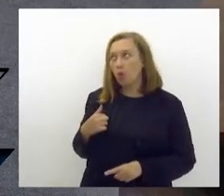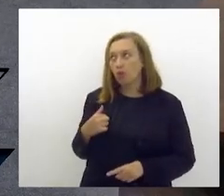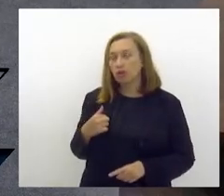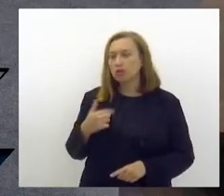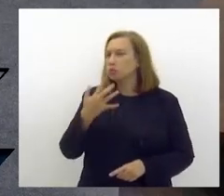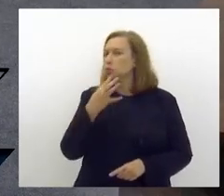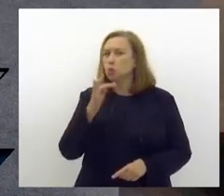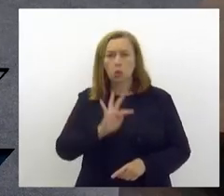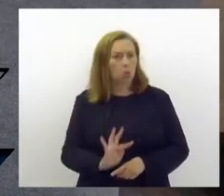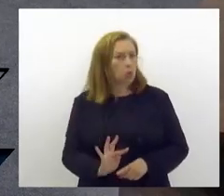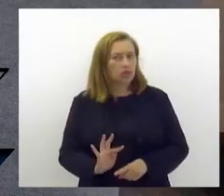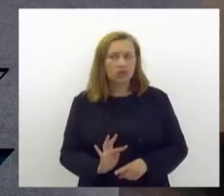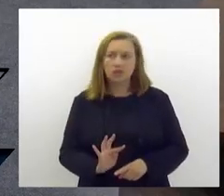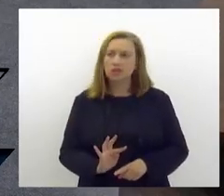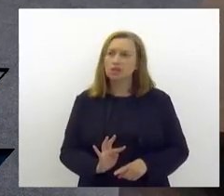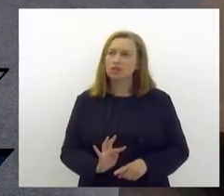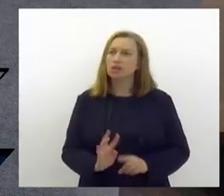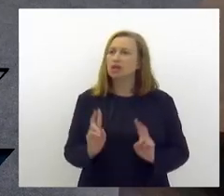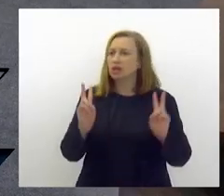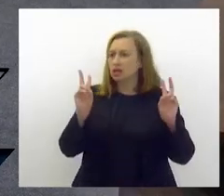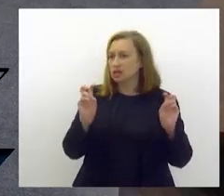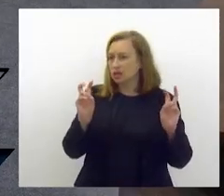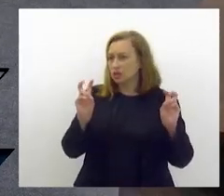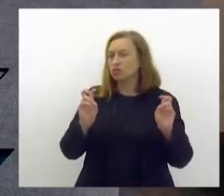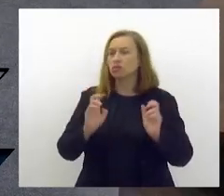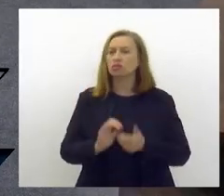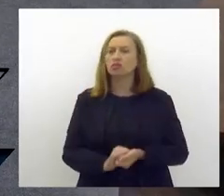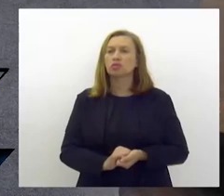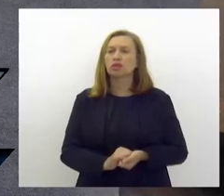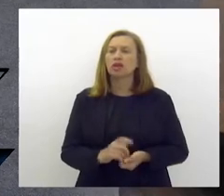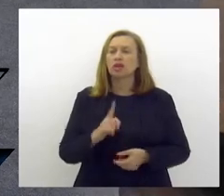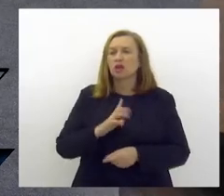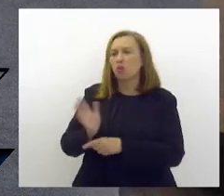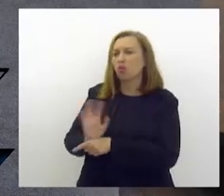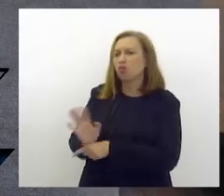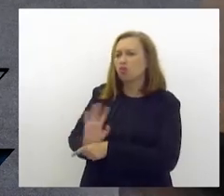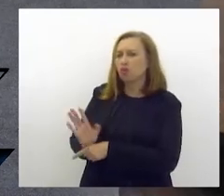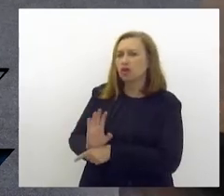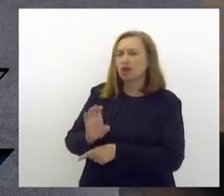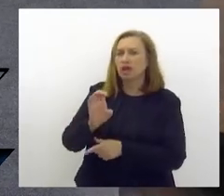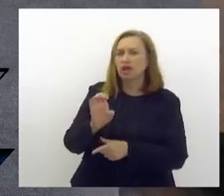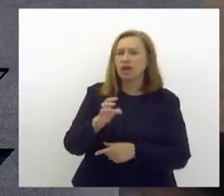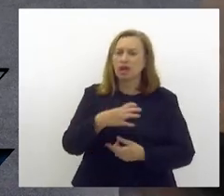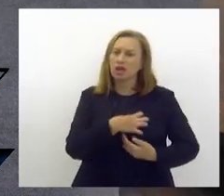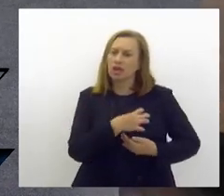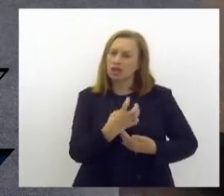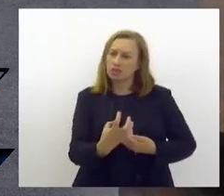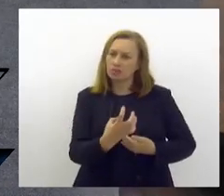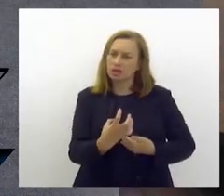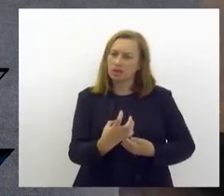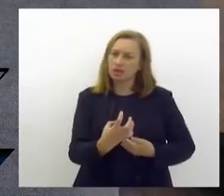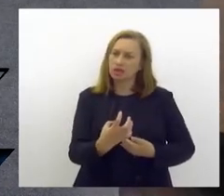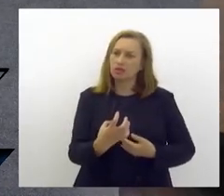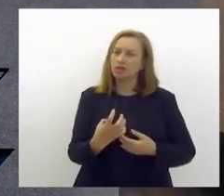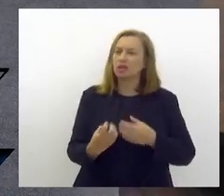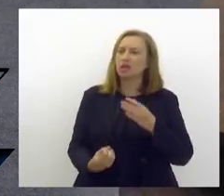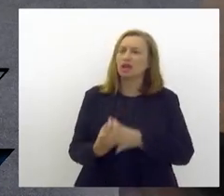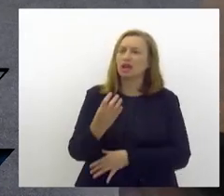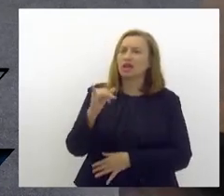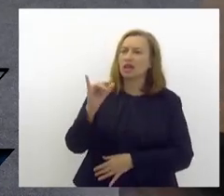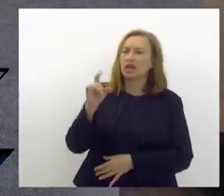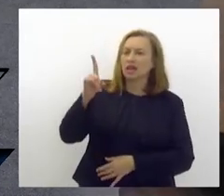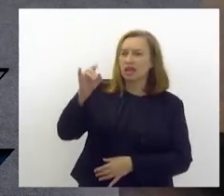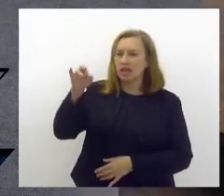não conhecia esse caso. Há um filme chamado Explante, que foi feito pela Ingrid, que é uma companheira do